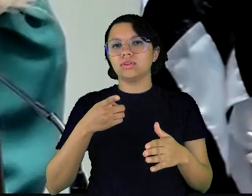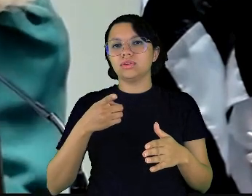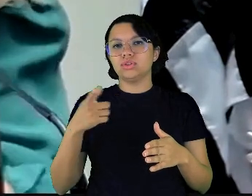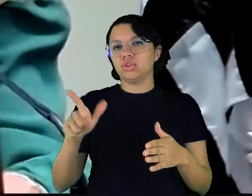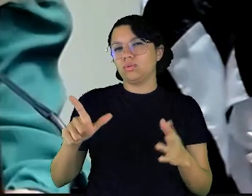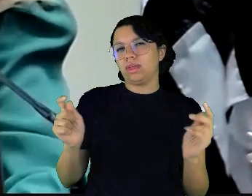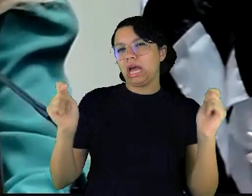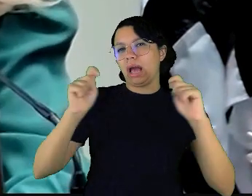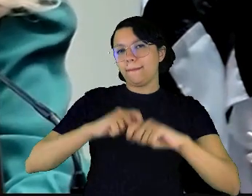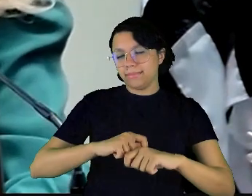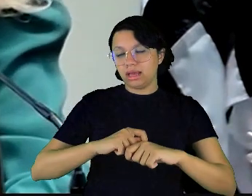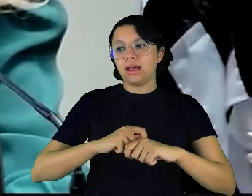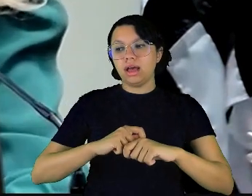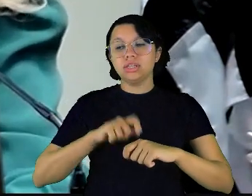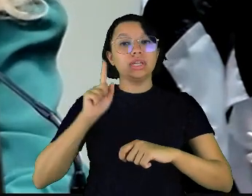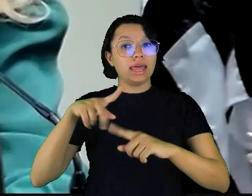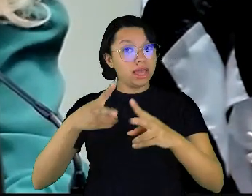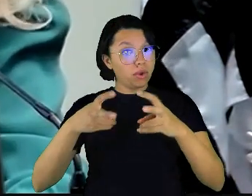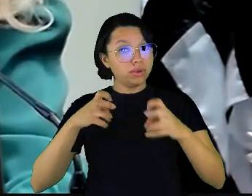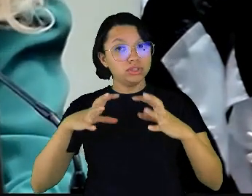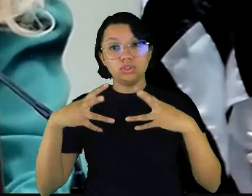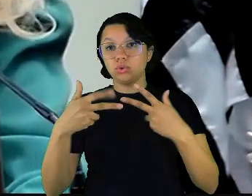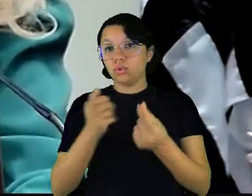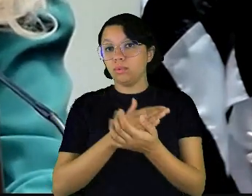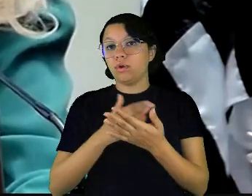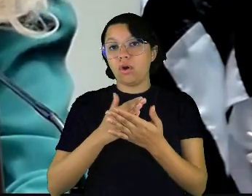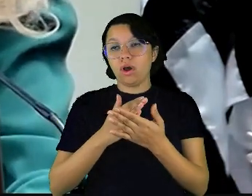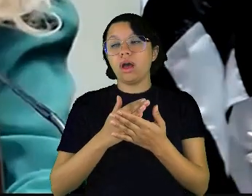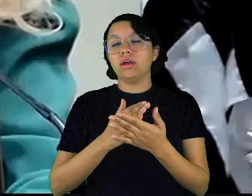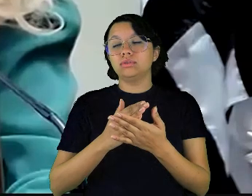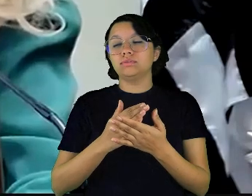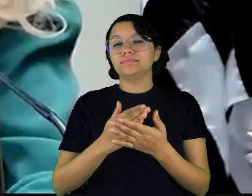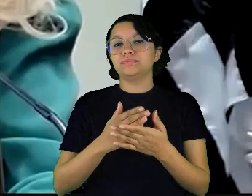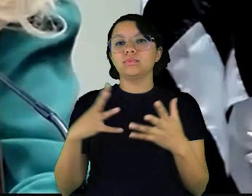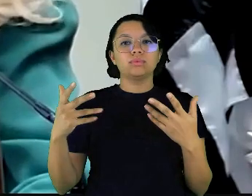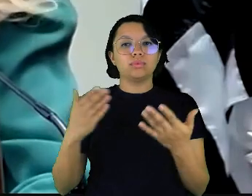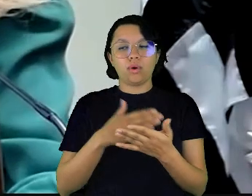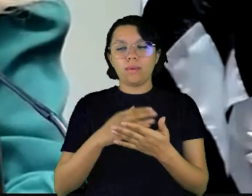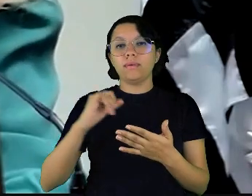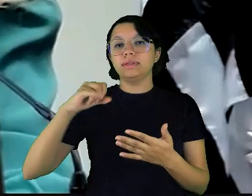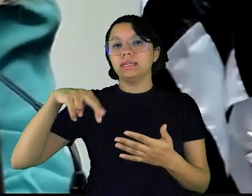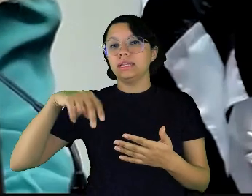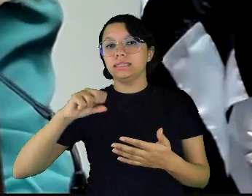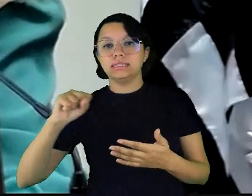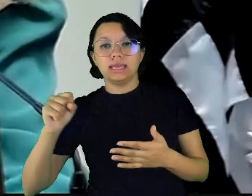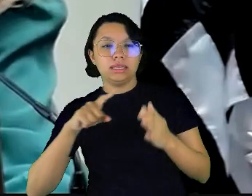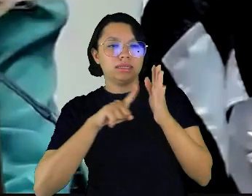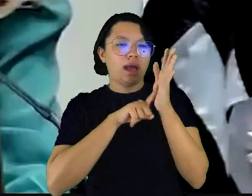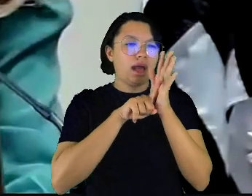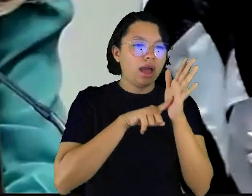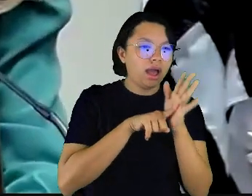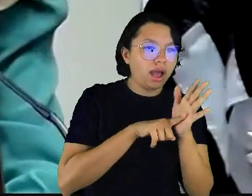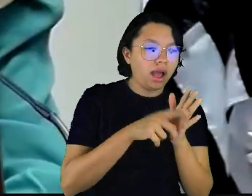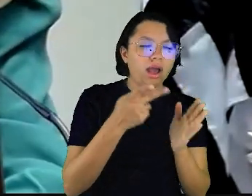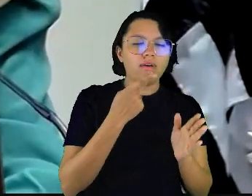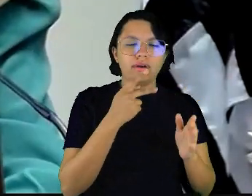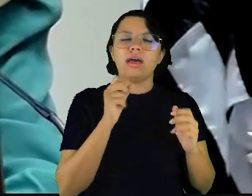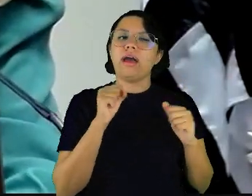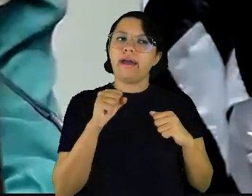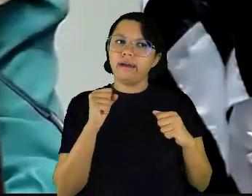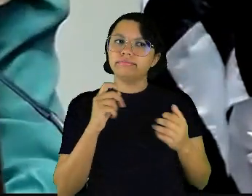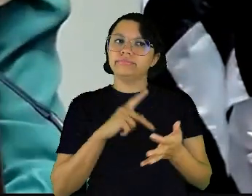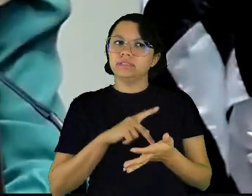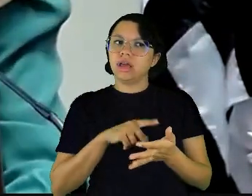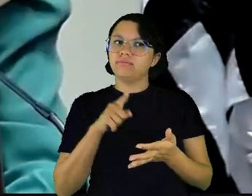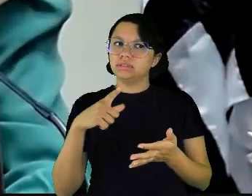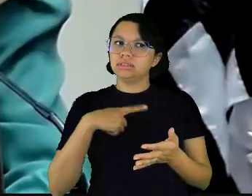incapacidade reconhecida, todo o processo começa no INSS, uma perícia que atesta esta incapacidade,